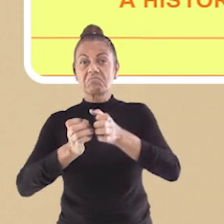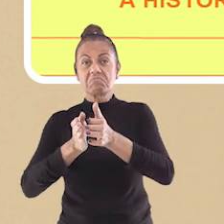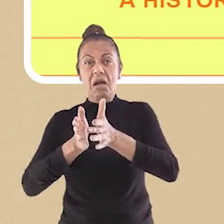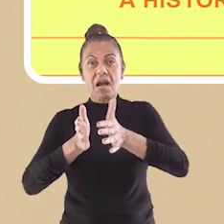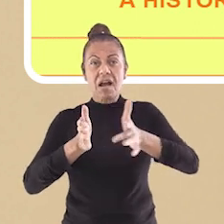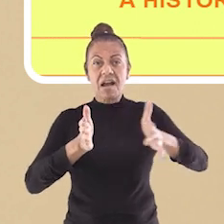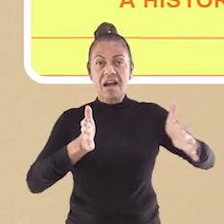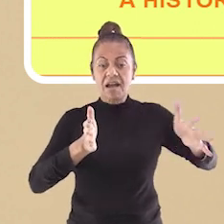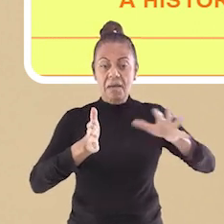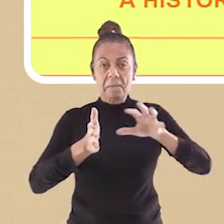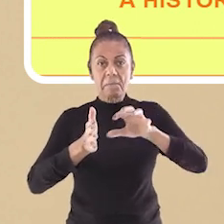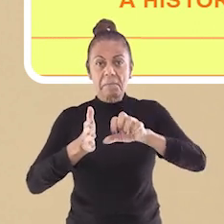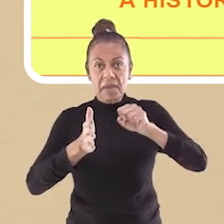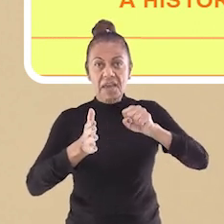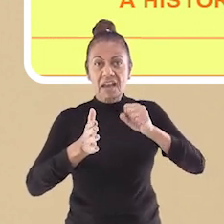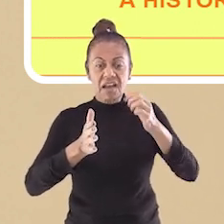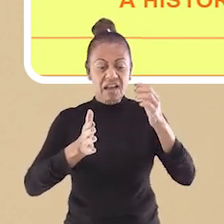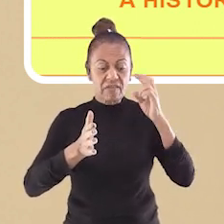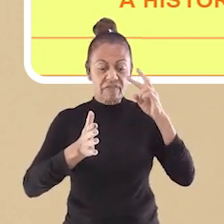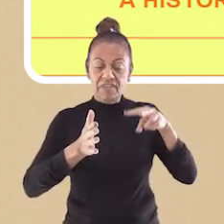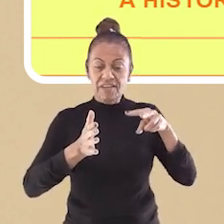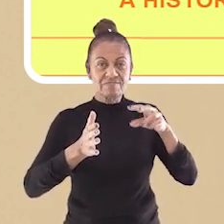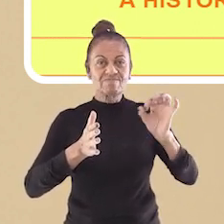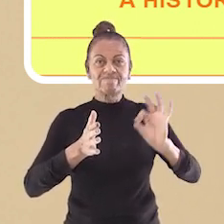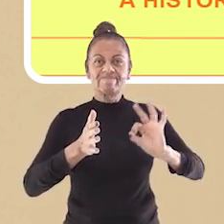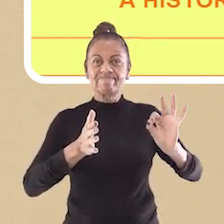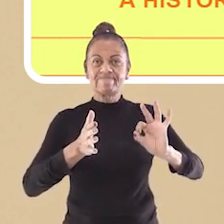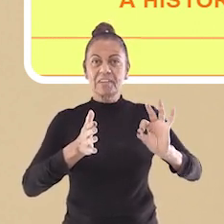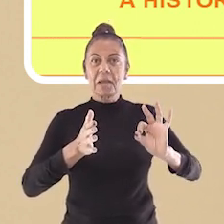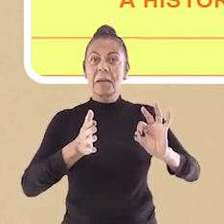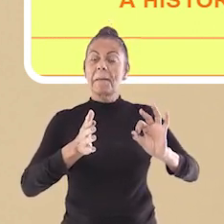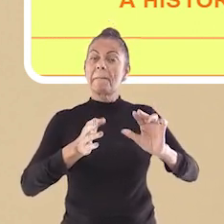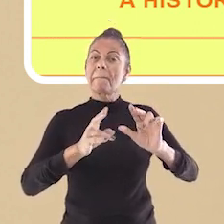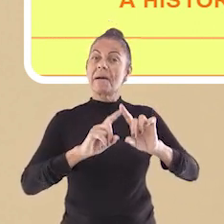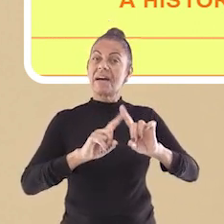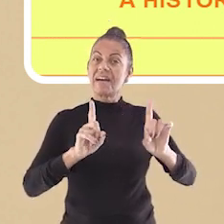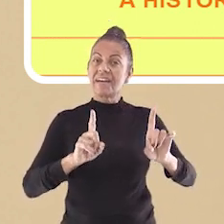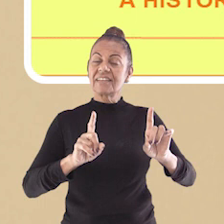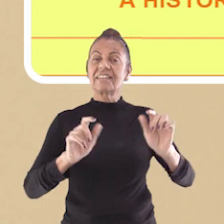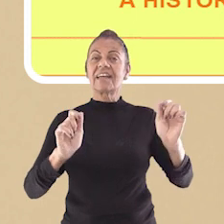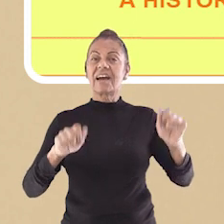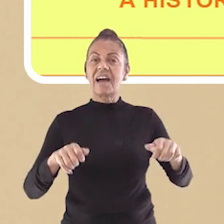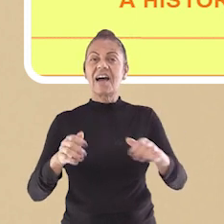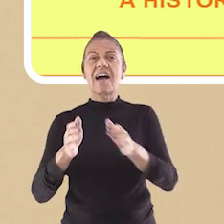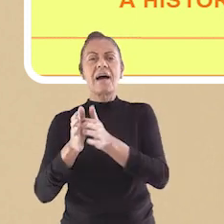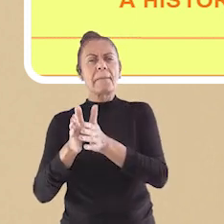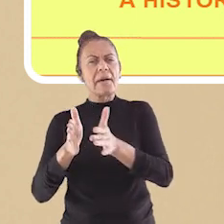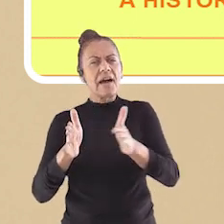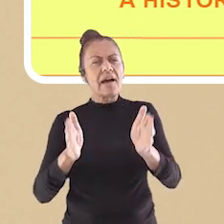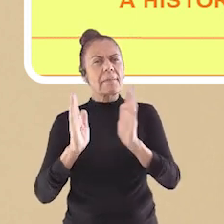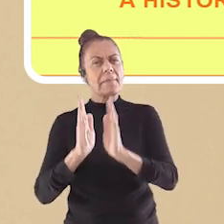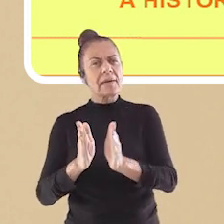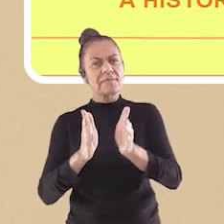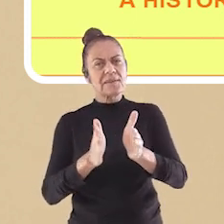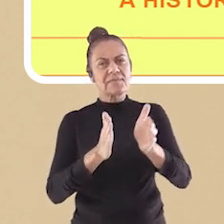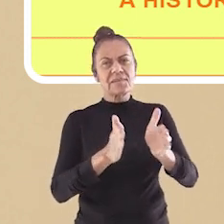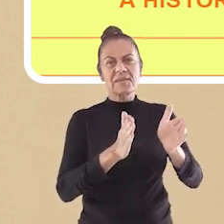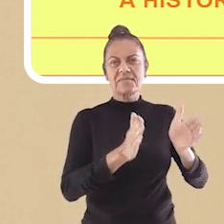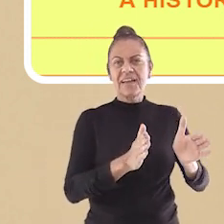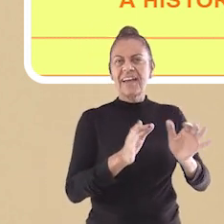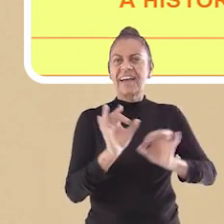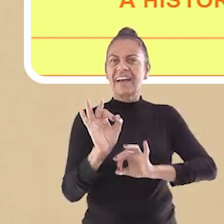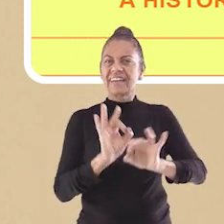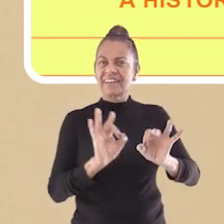do tempo que marcamos e que podemos nos organizar diariamente. Falamos dos marcadores